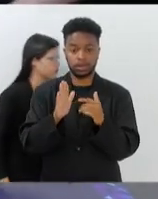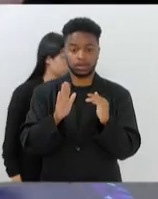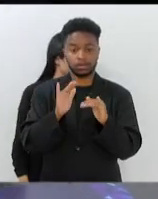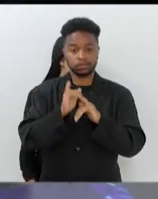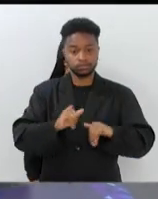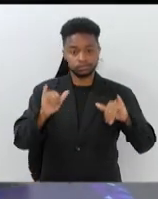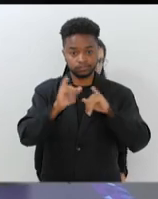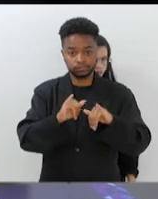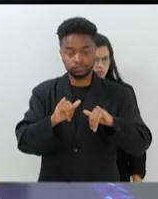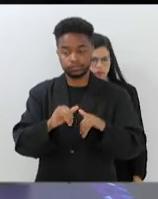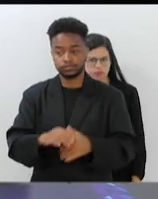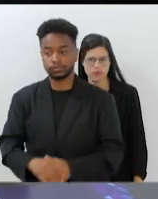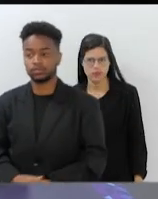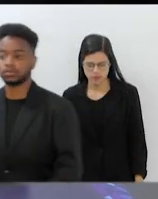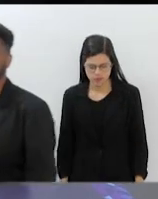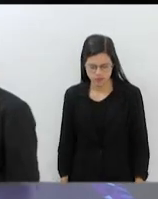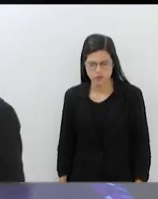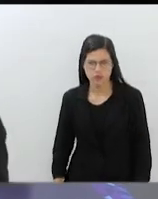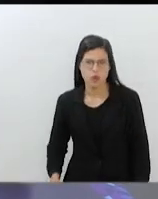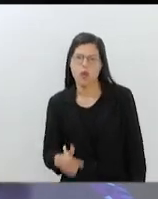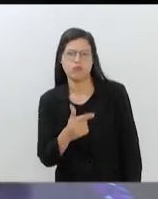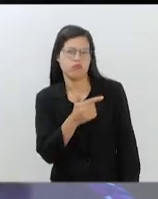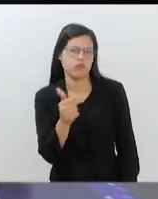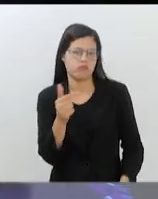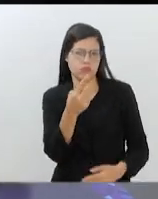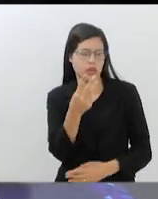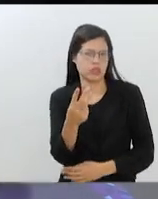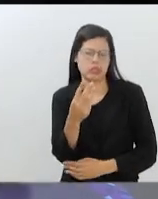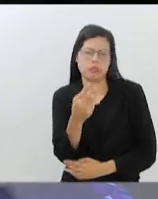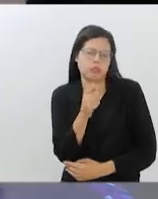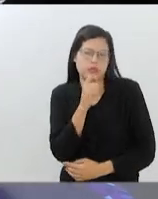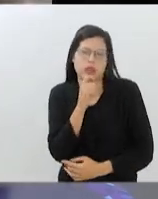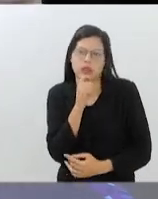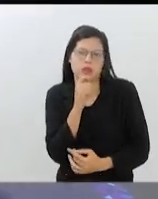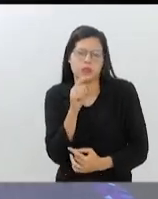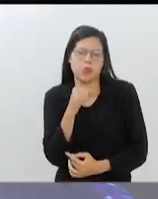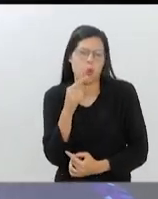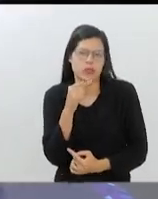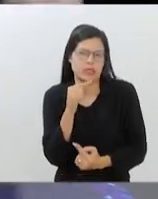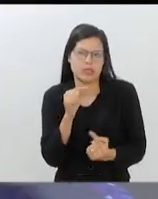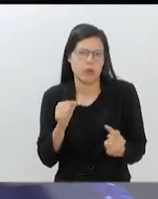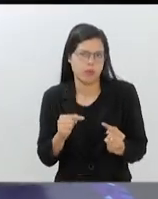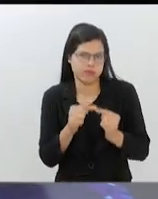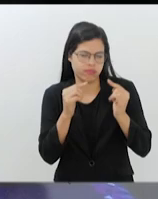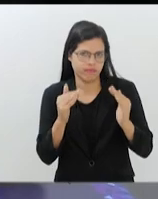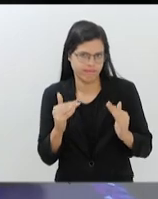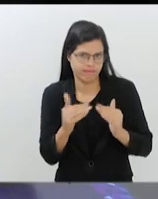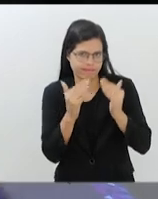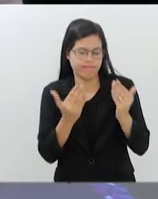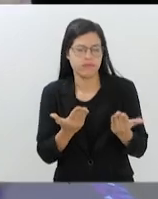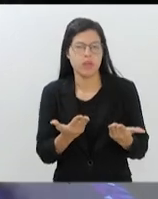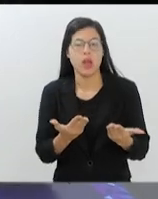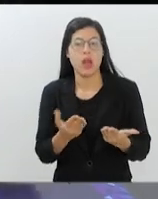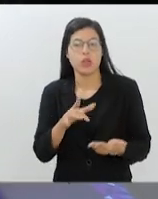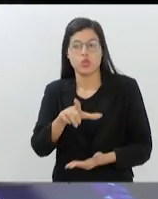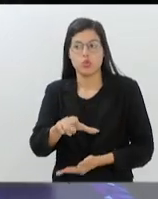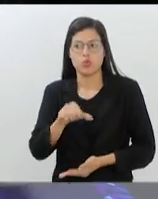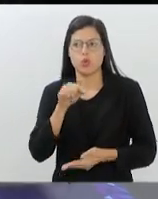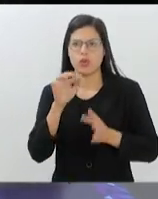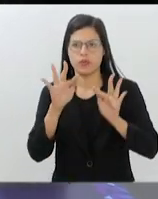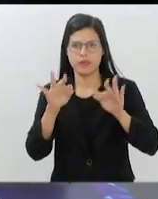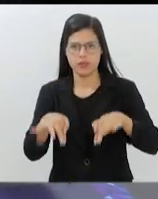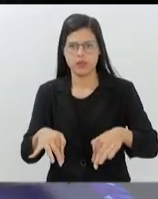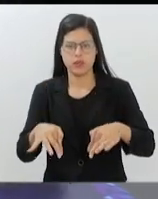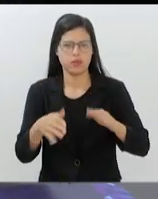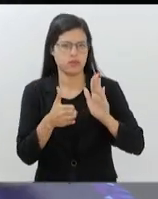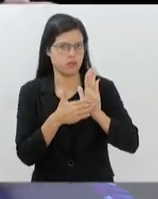restrita à outras três que não bateram ainda essa meta mas em relação à escolha final da proposta criativa